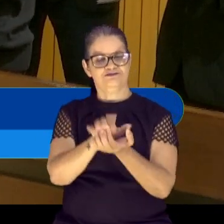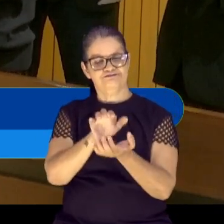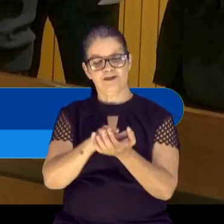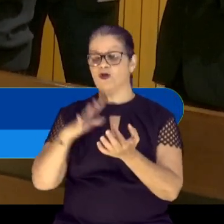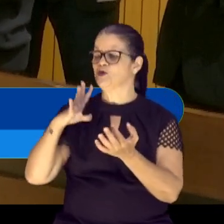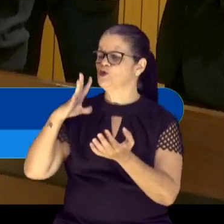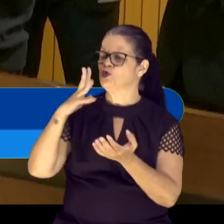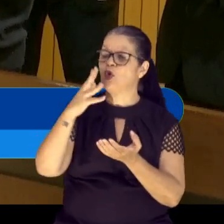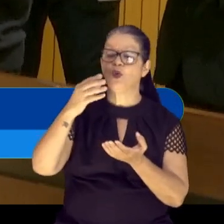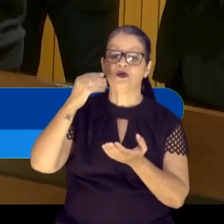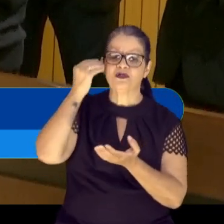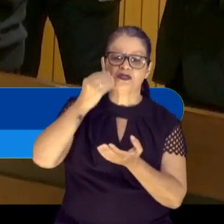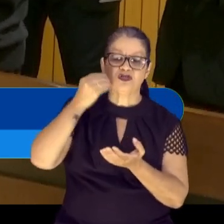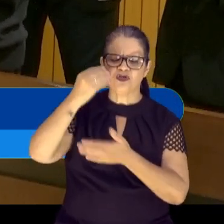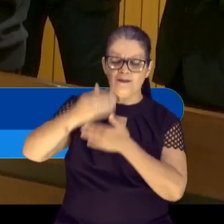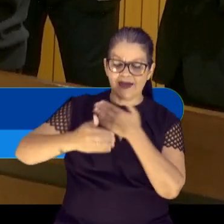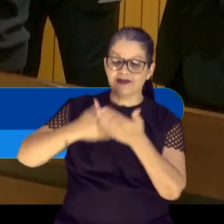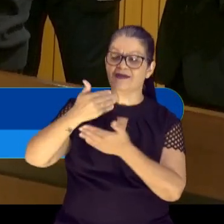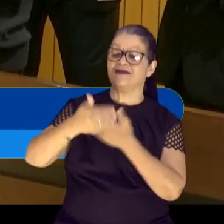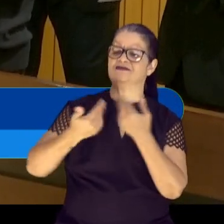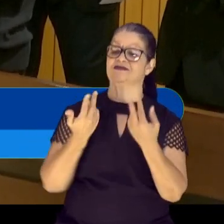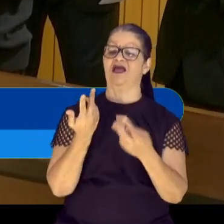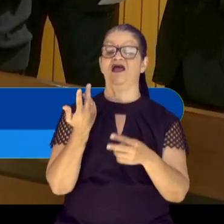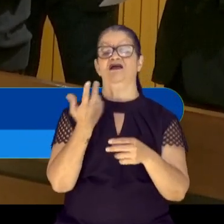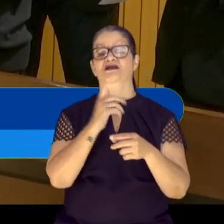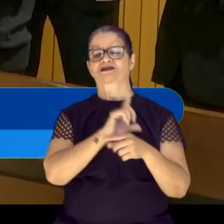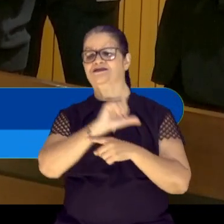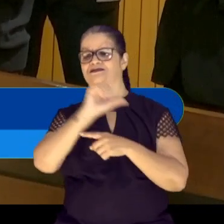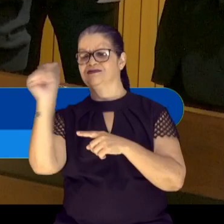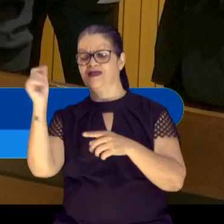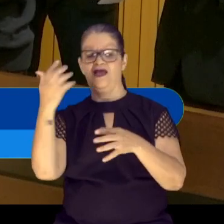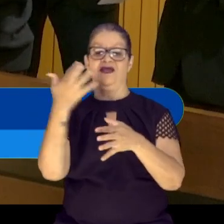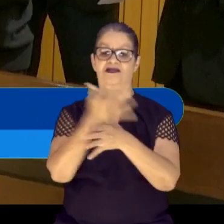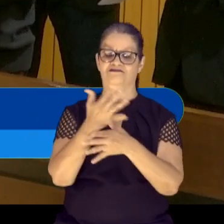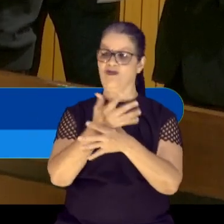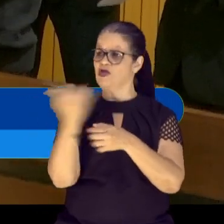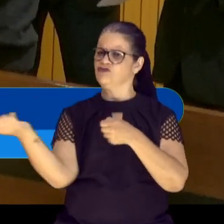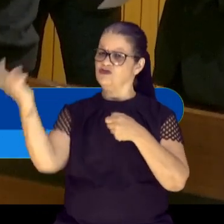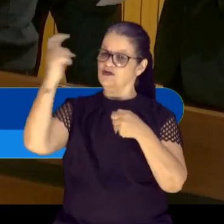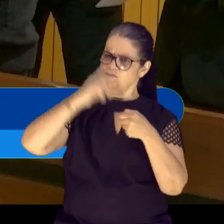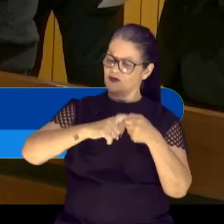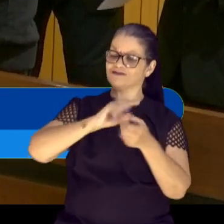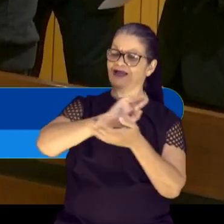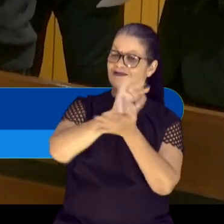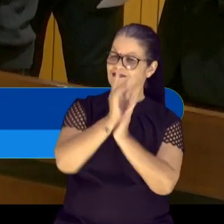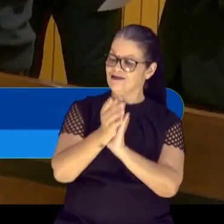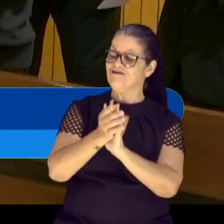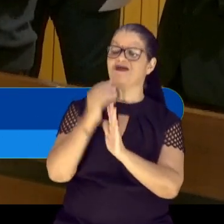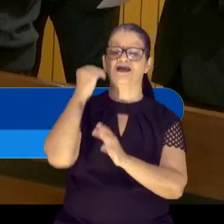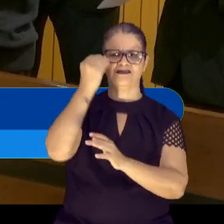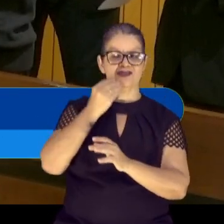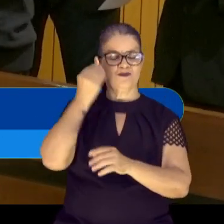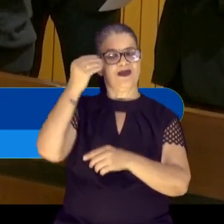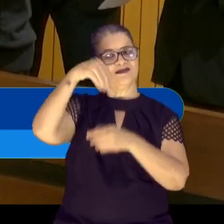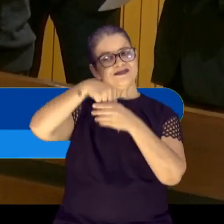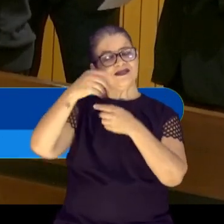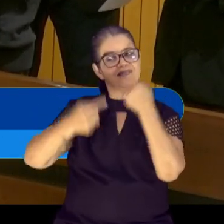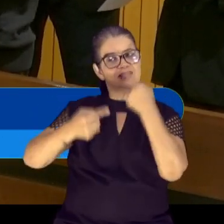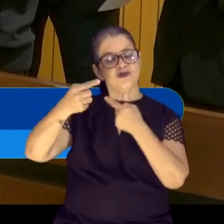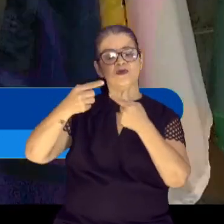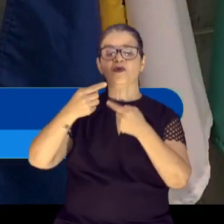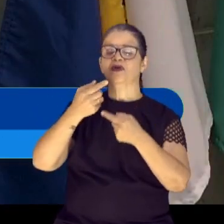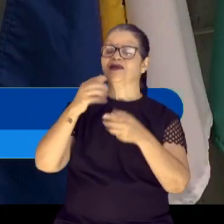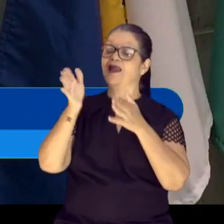toda a experiência do exílio, da volta e de várias vivências dentro da política. E naquele momento, meu